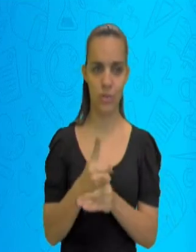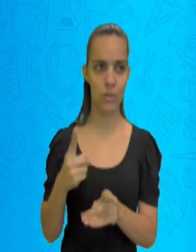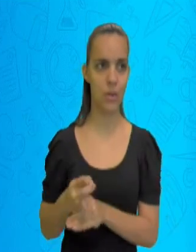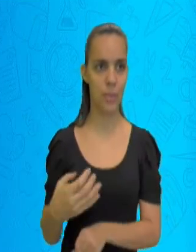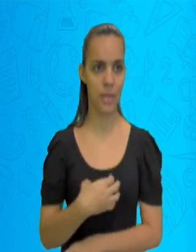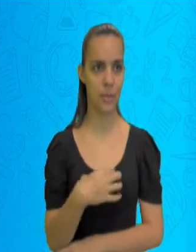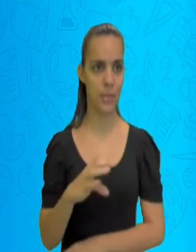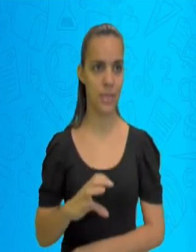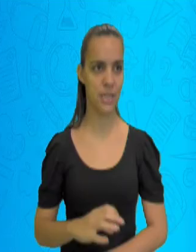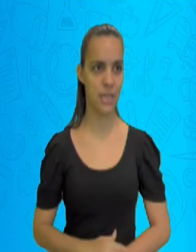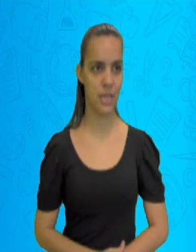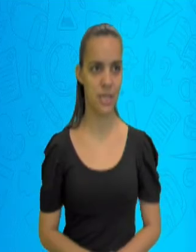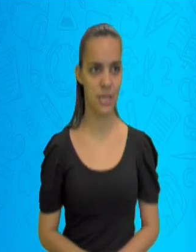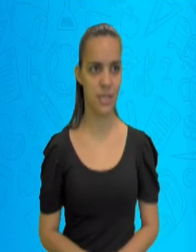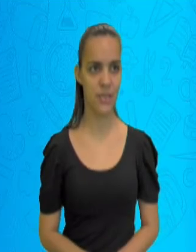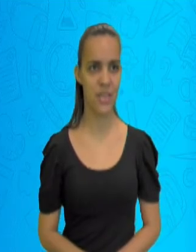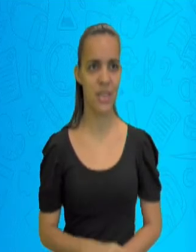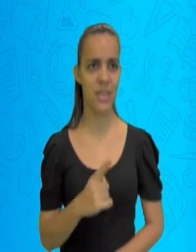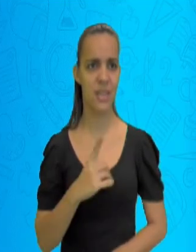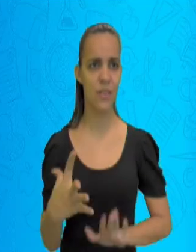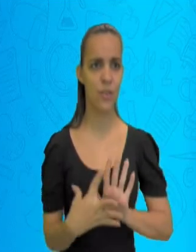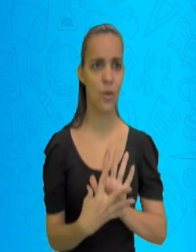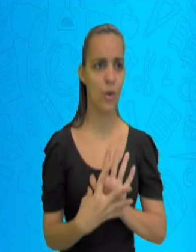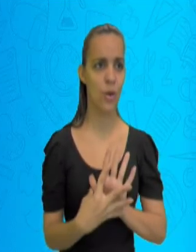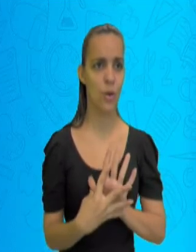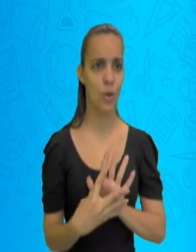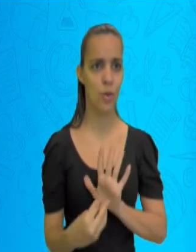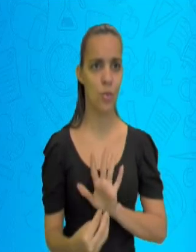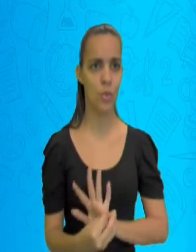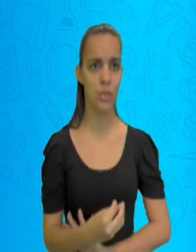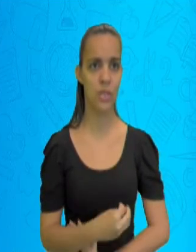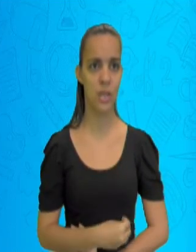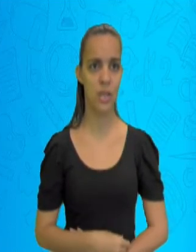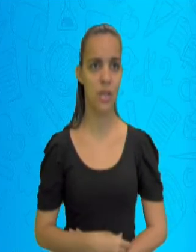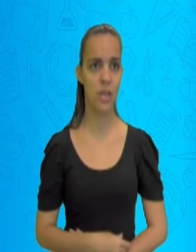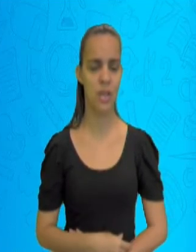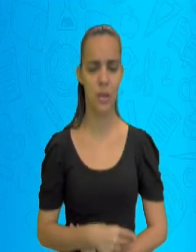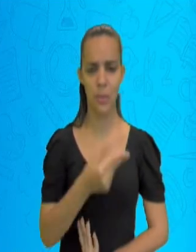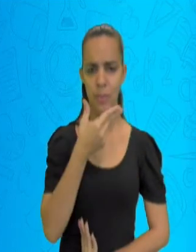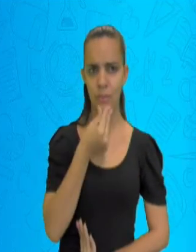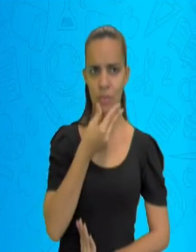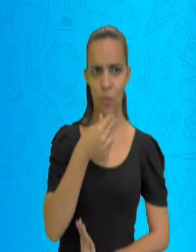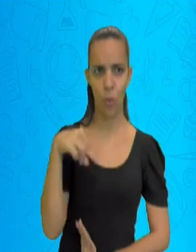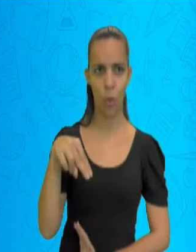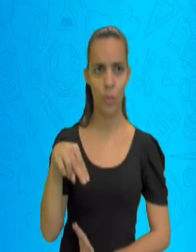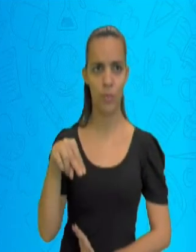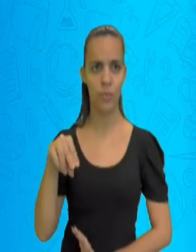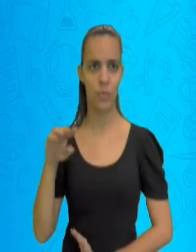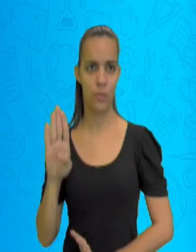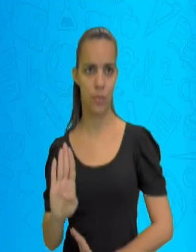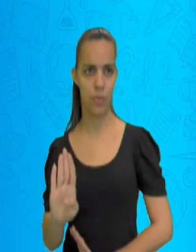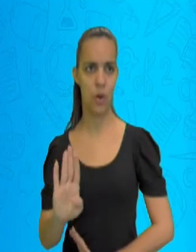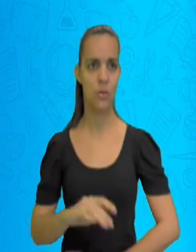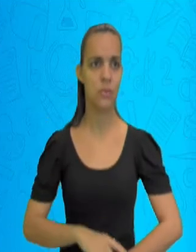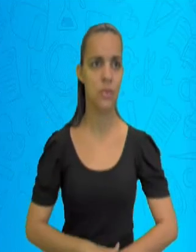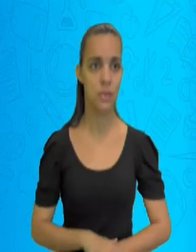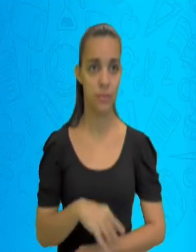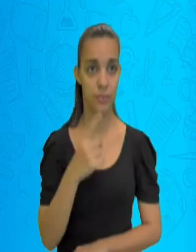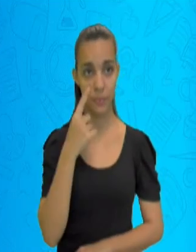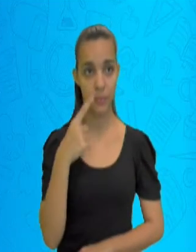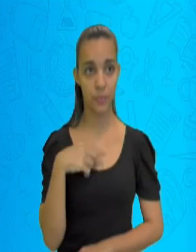os estudos, aí Niels Bohr, ele chegou para complementar